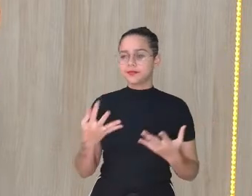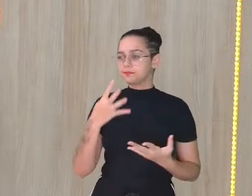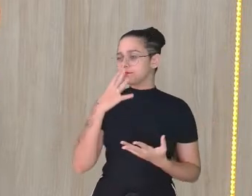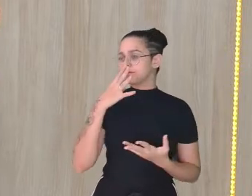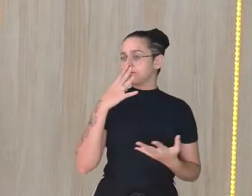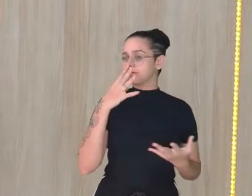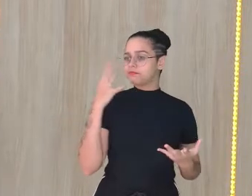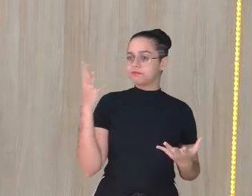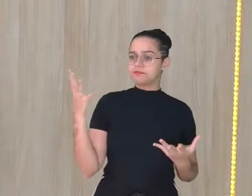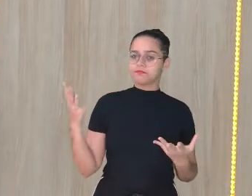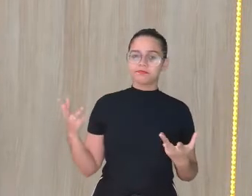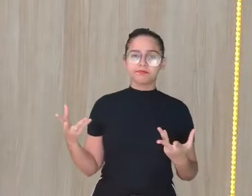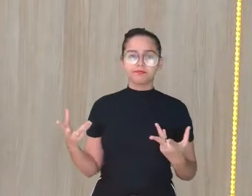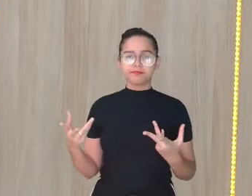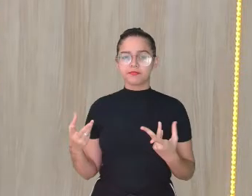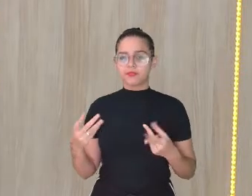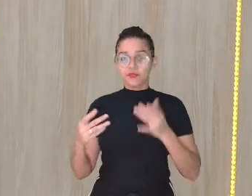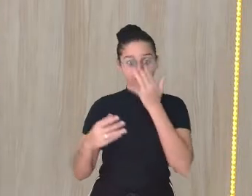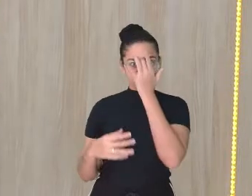contentamento,